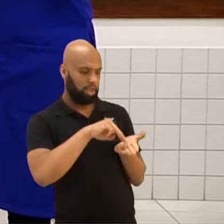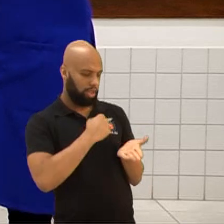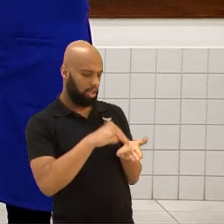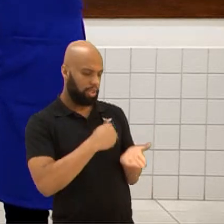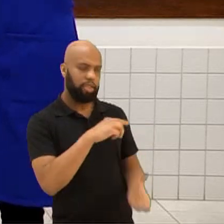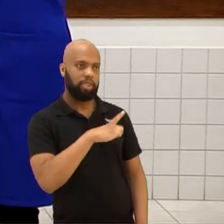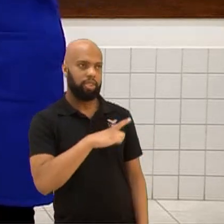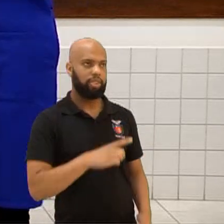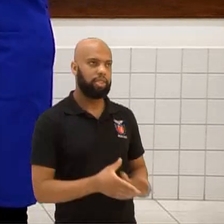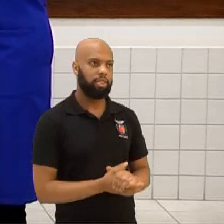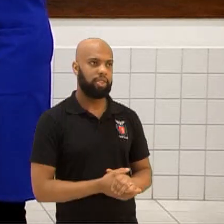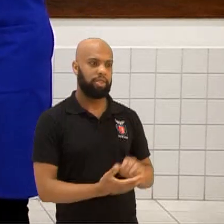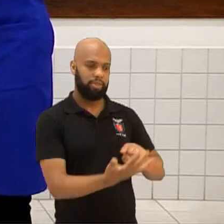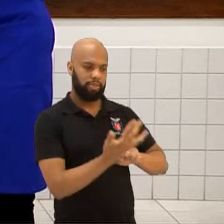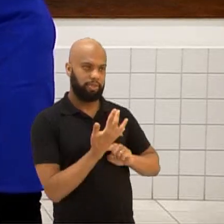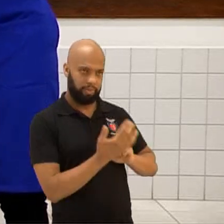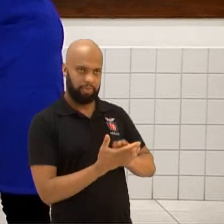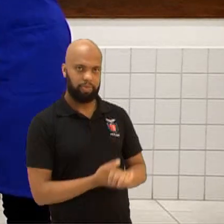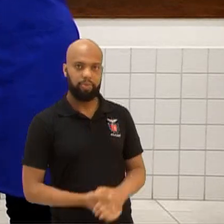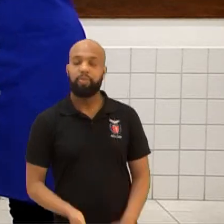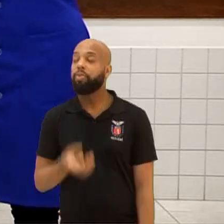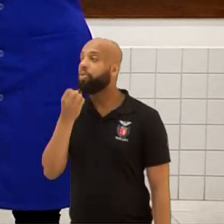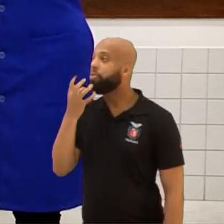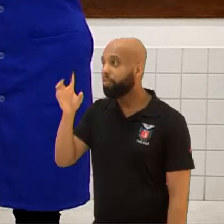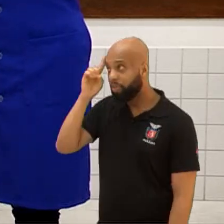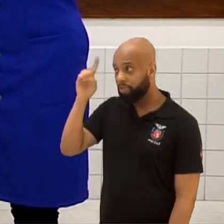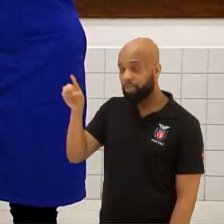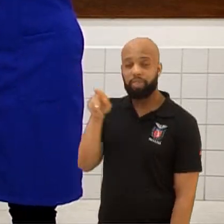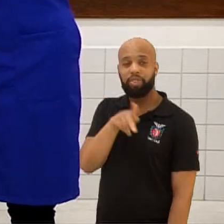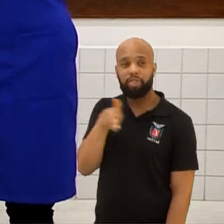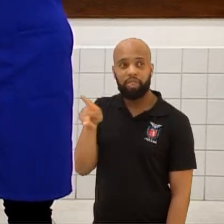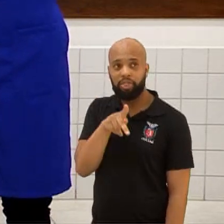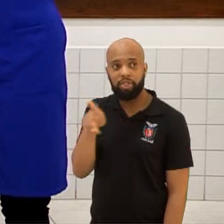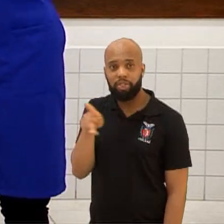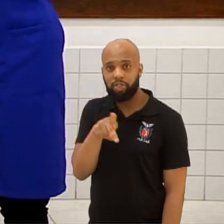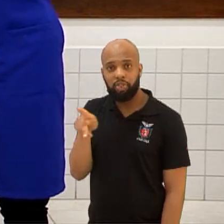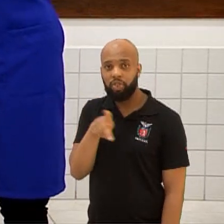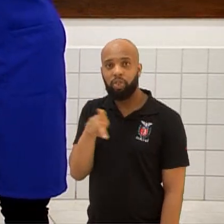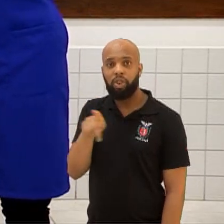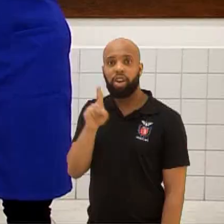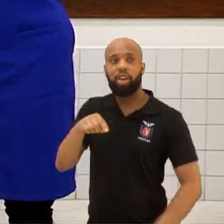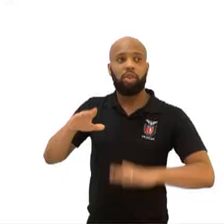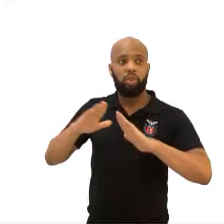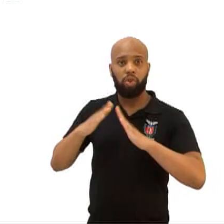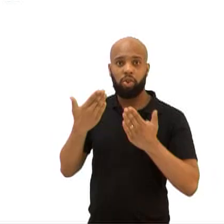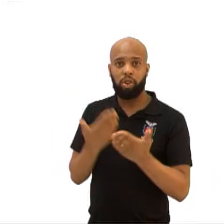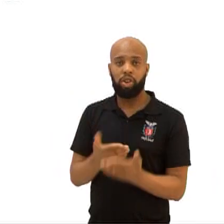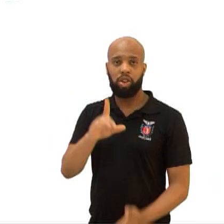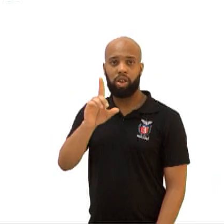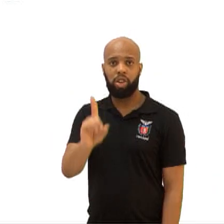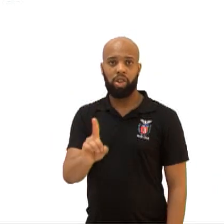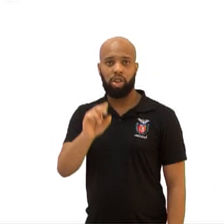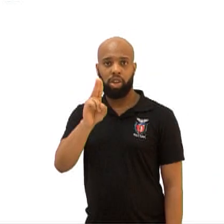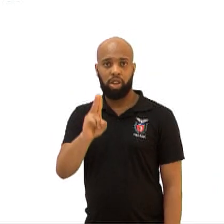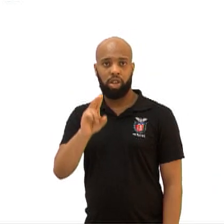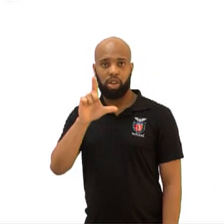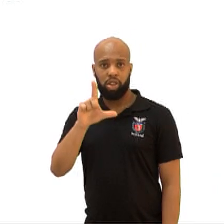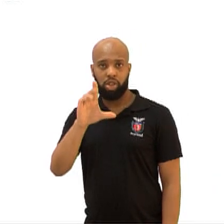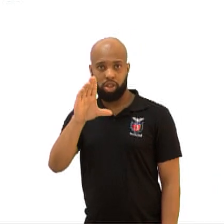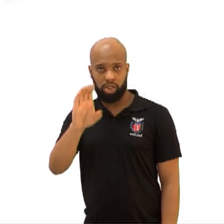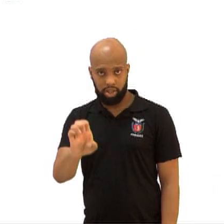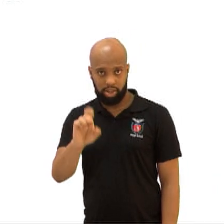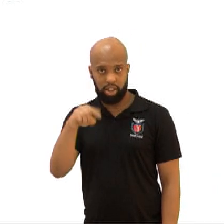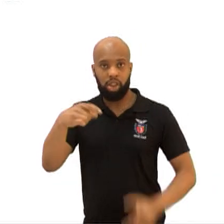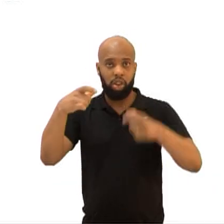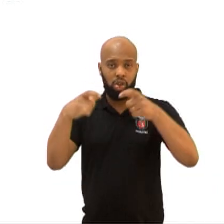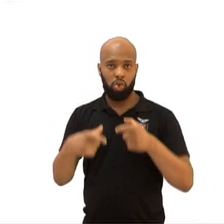aos recadinhos, né? Aí aparece então, vamos lá. Você. Bom dia, professora Toshimi, do Colégio Dulce de Souza Carvalho, Congonhas,